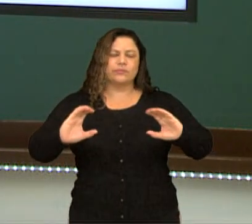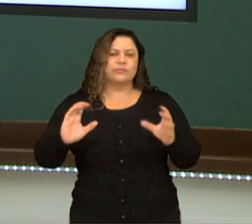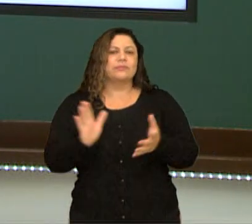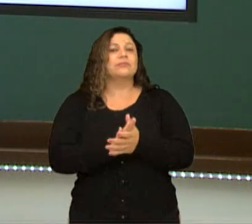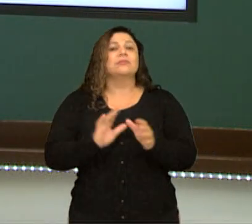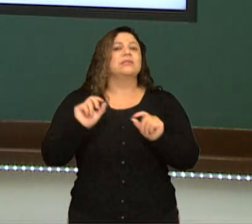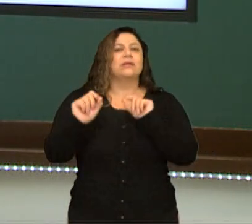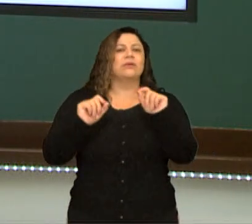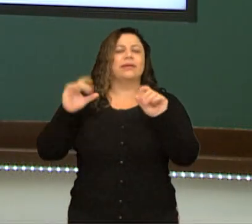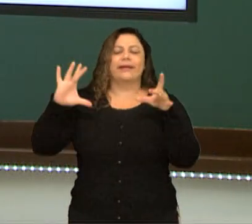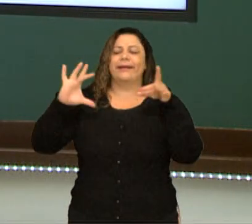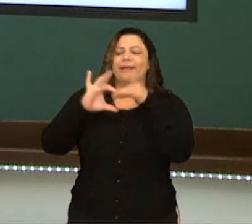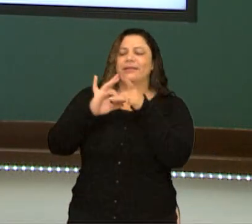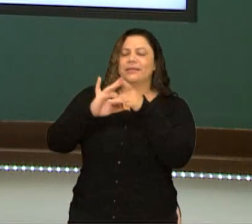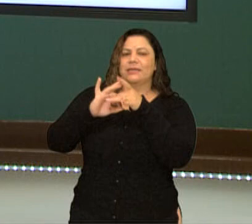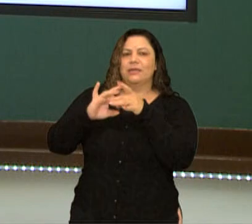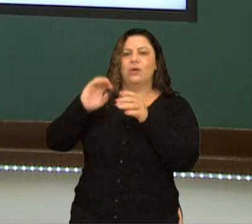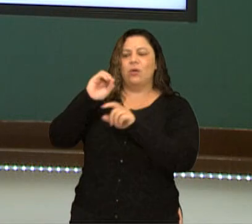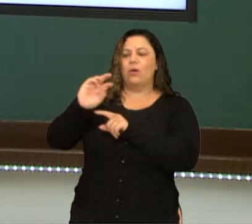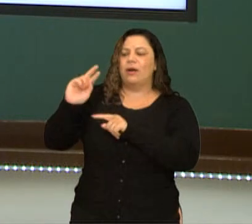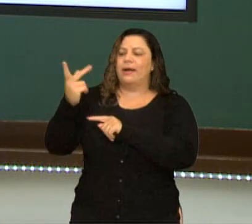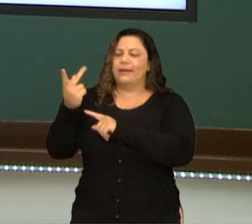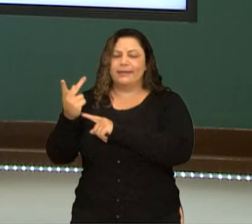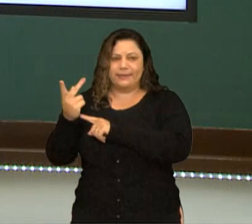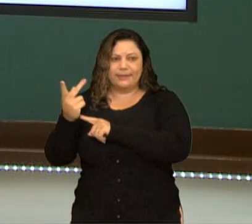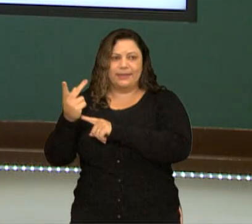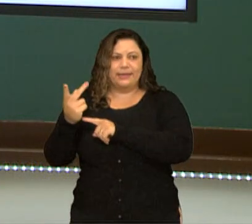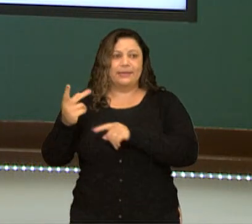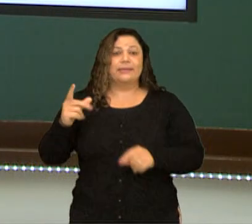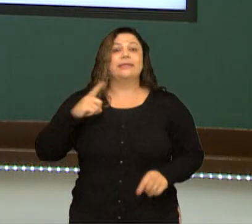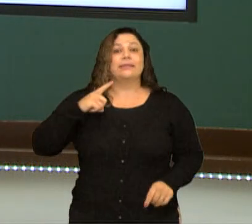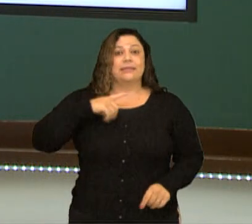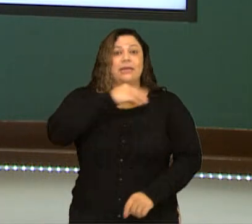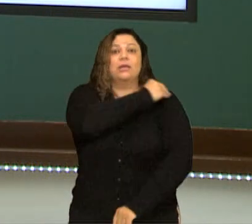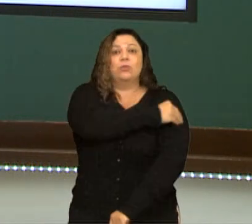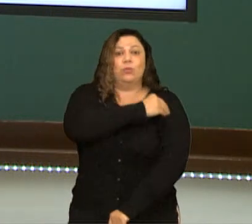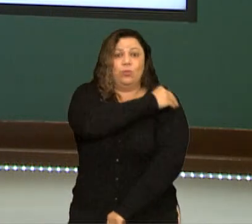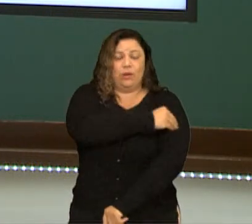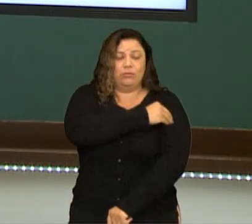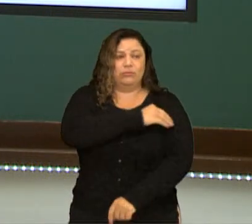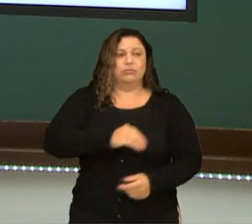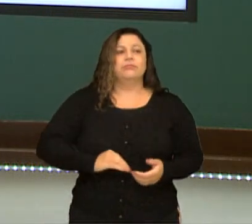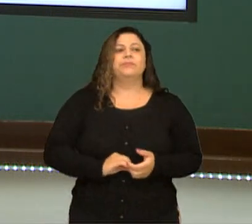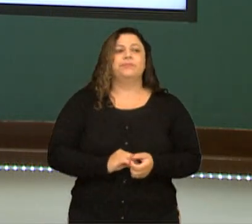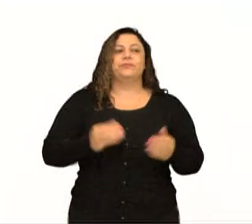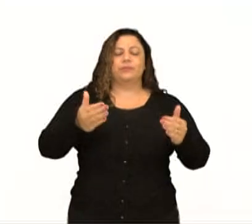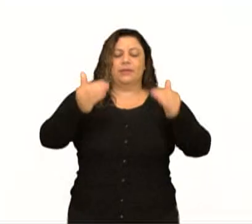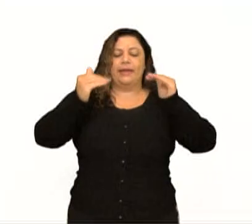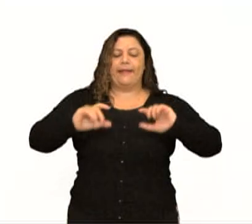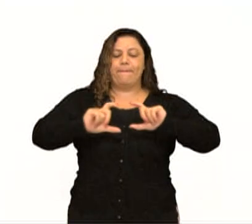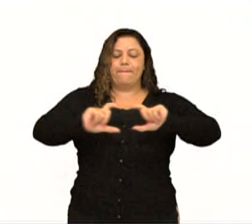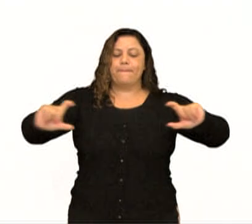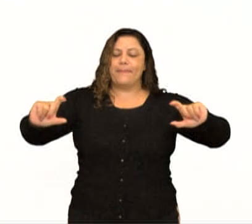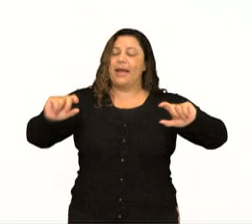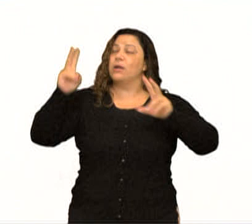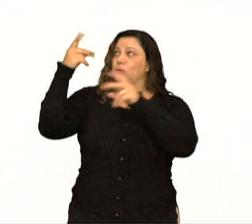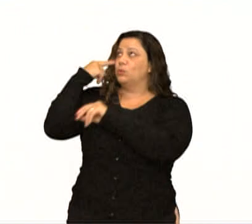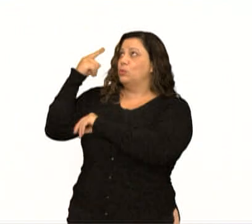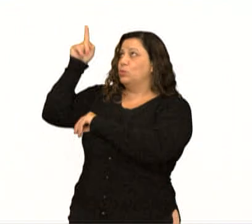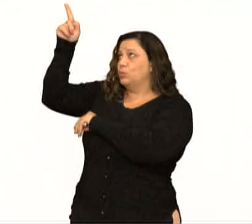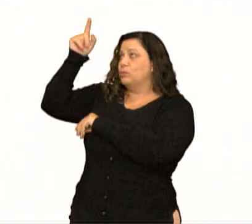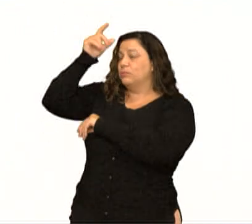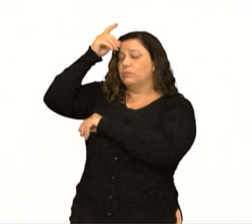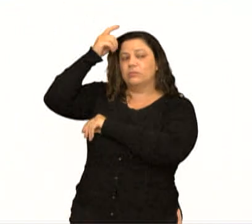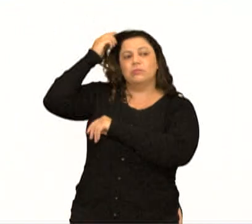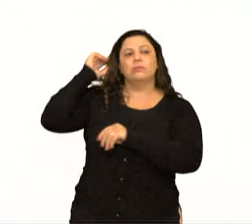aqui está ligado o OH. Então aqui nós temos um álcool insaturado. Já nesta situação nós temos